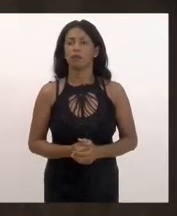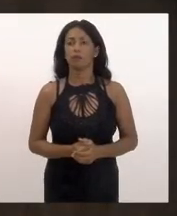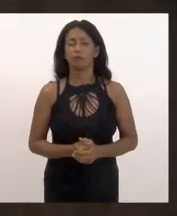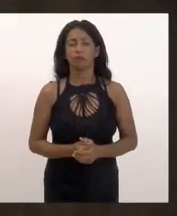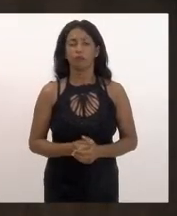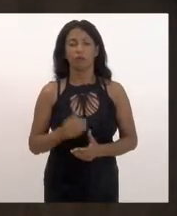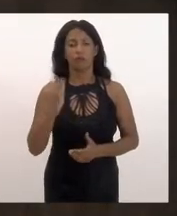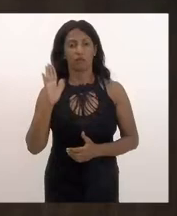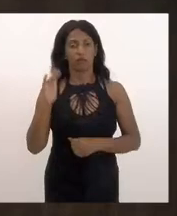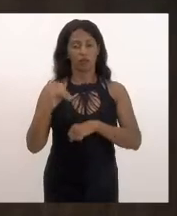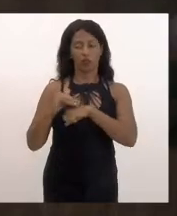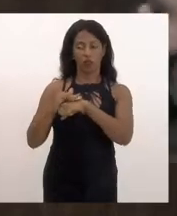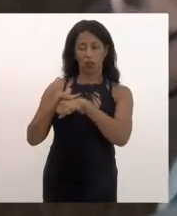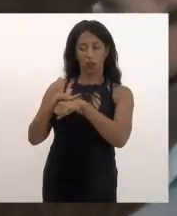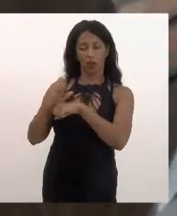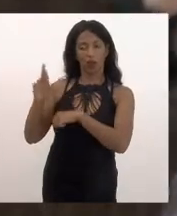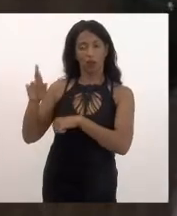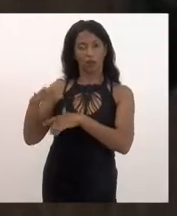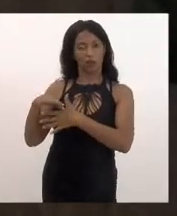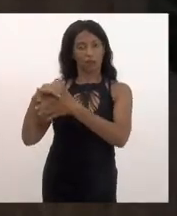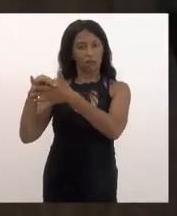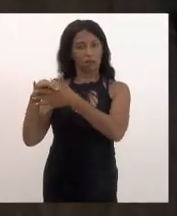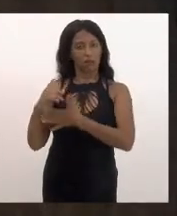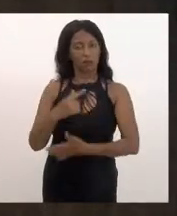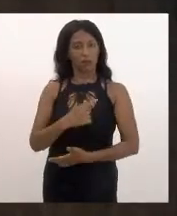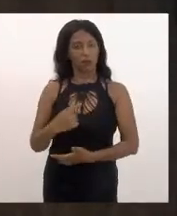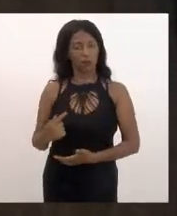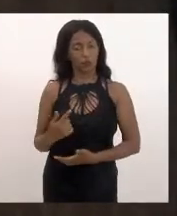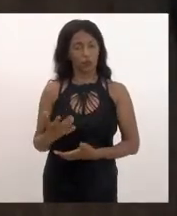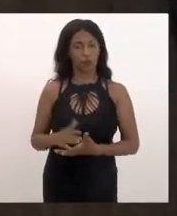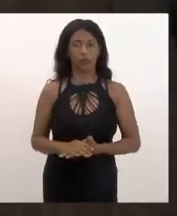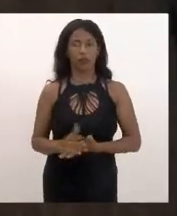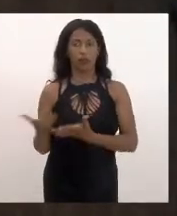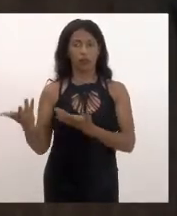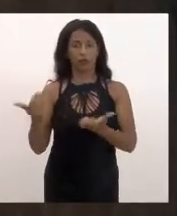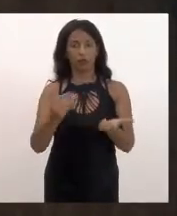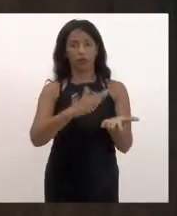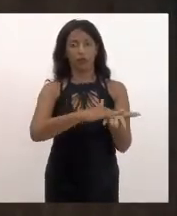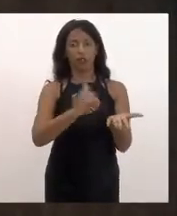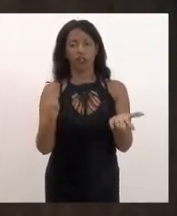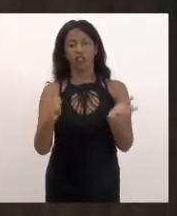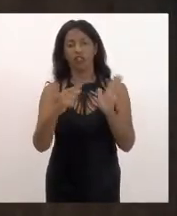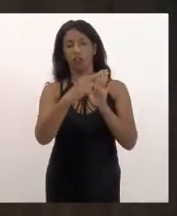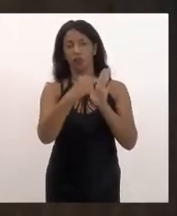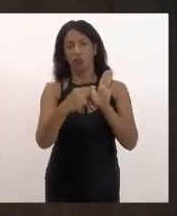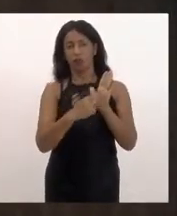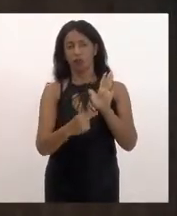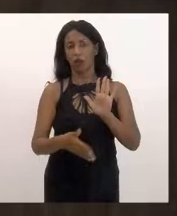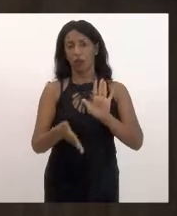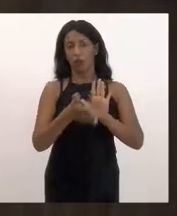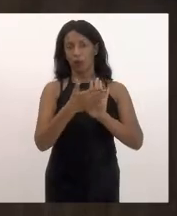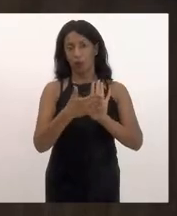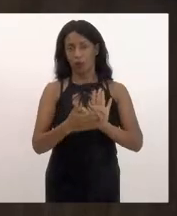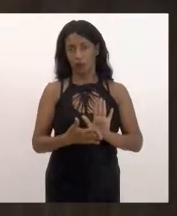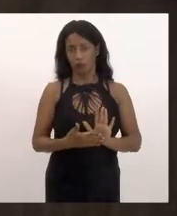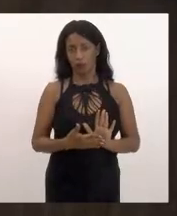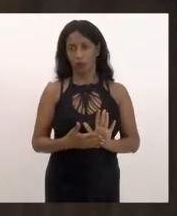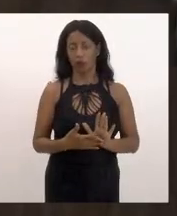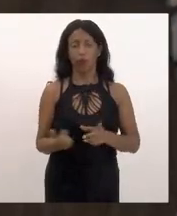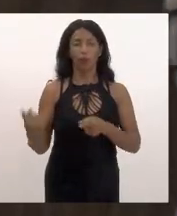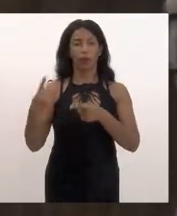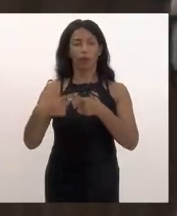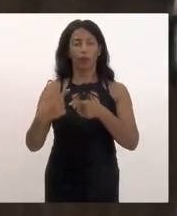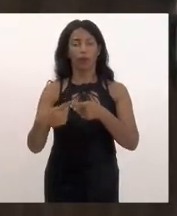já conversei com o líder do governo. Vamos retirar os destaques propostos,